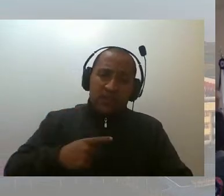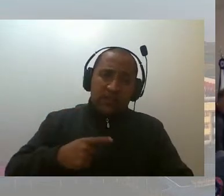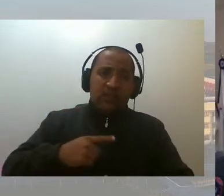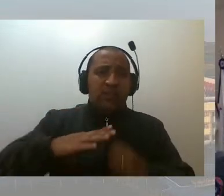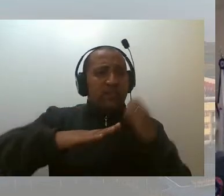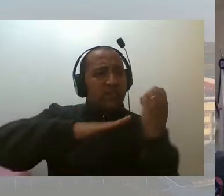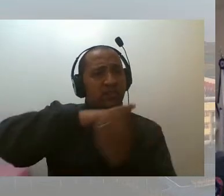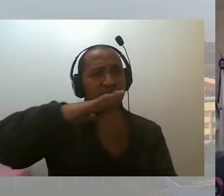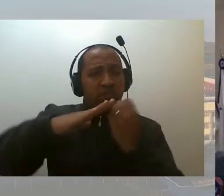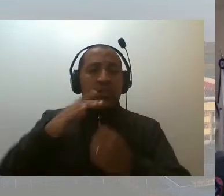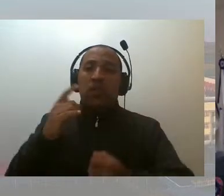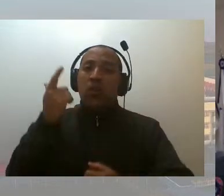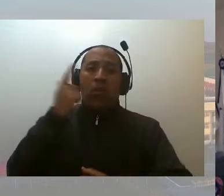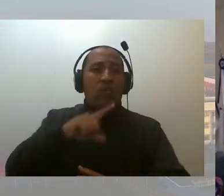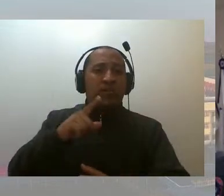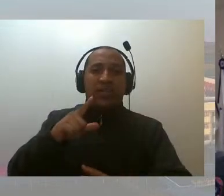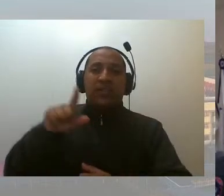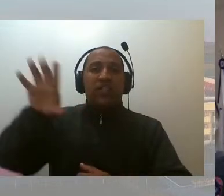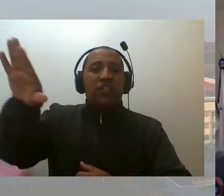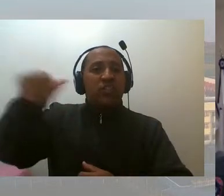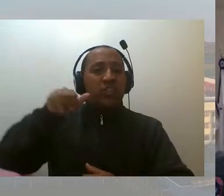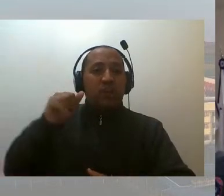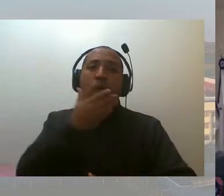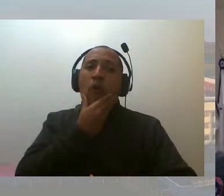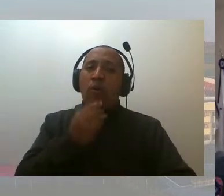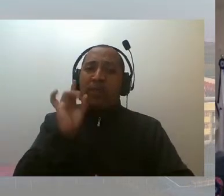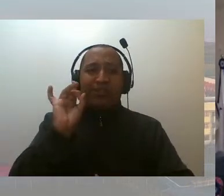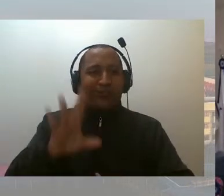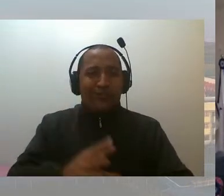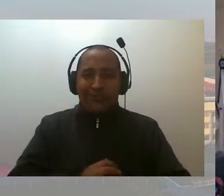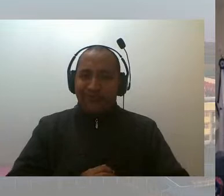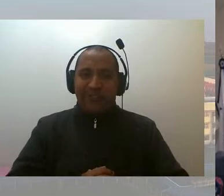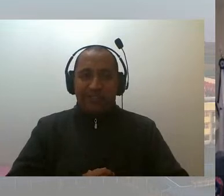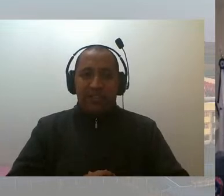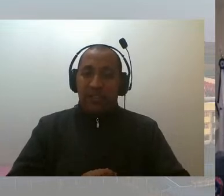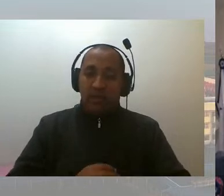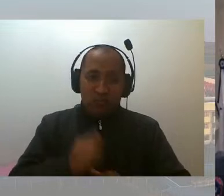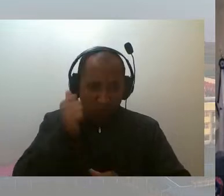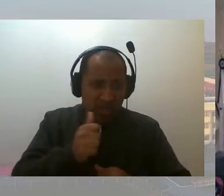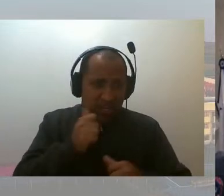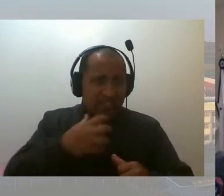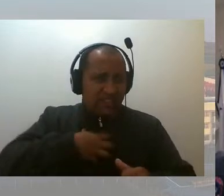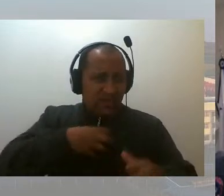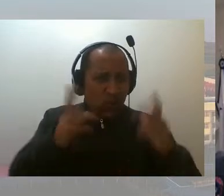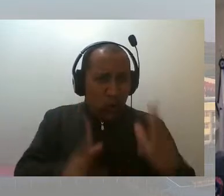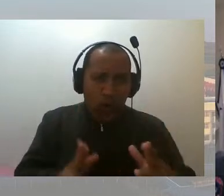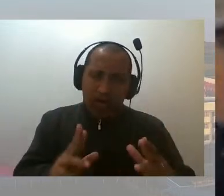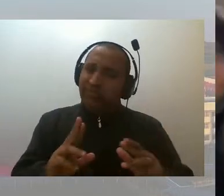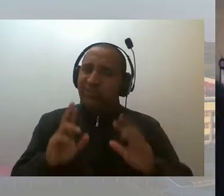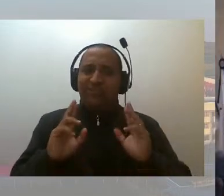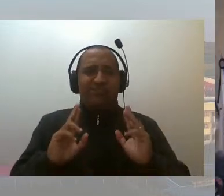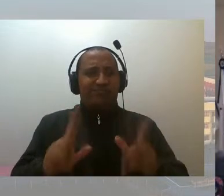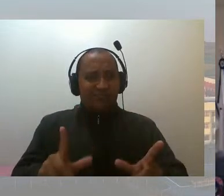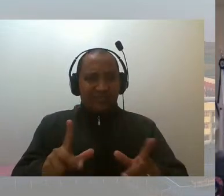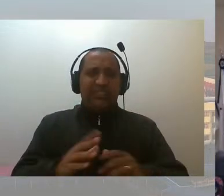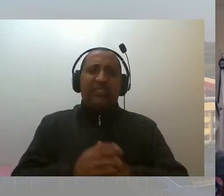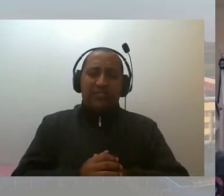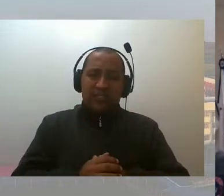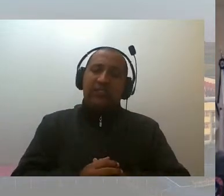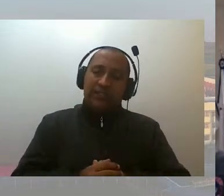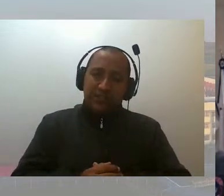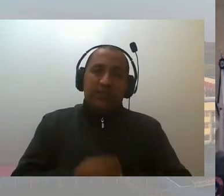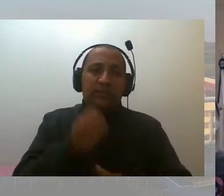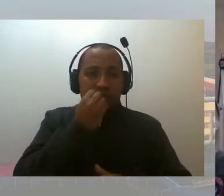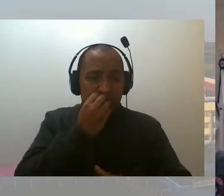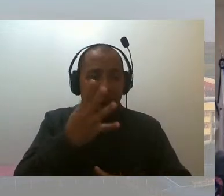que só contratam homens, né, então eu não vou saber o que é isso. Né, e que bom, né,